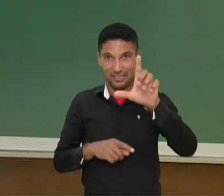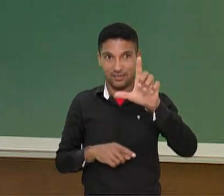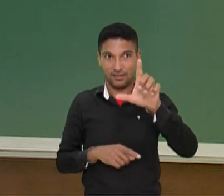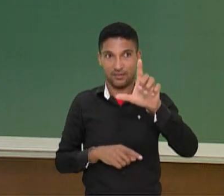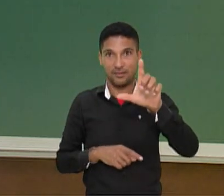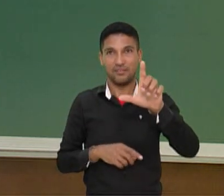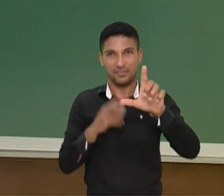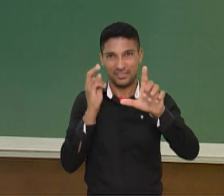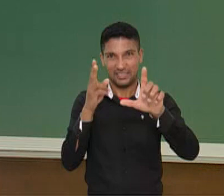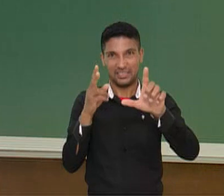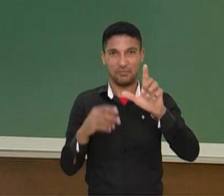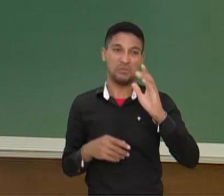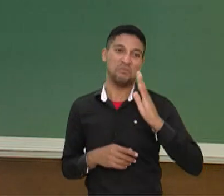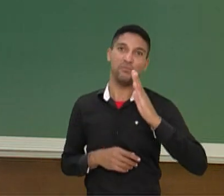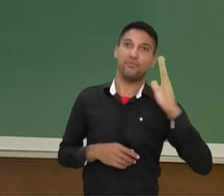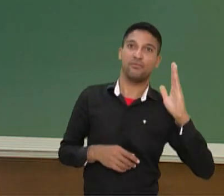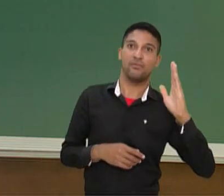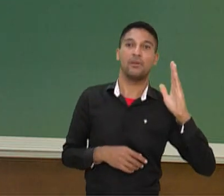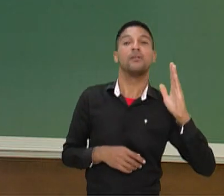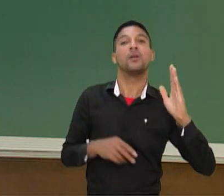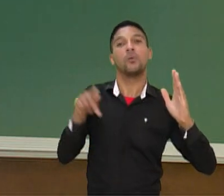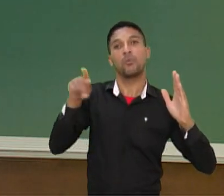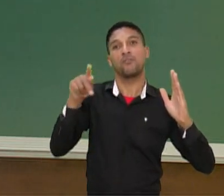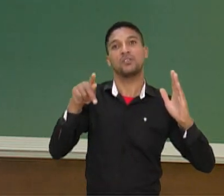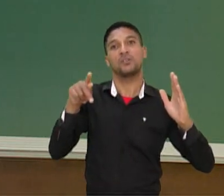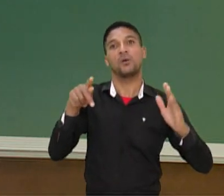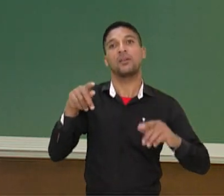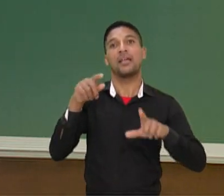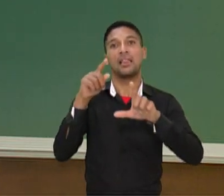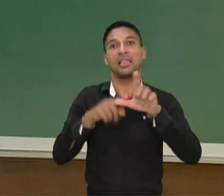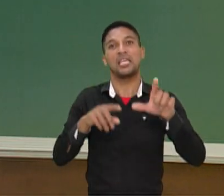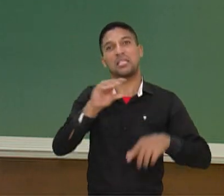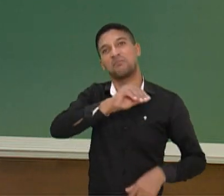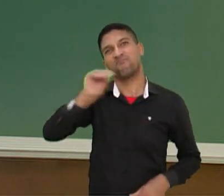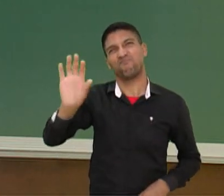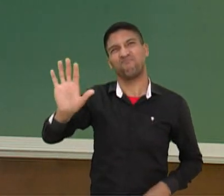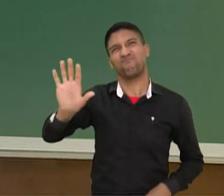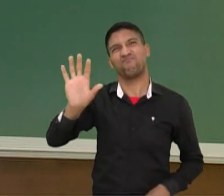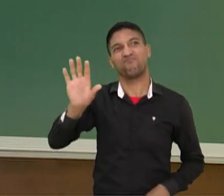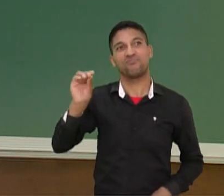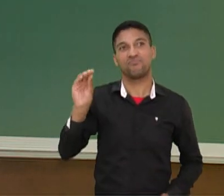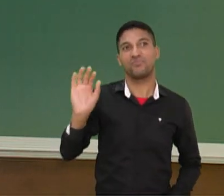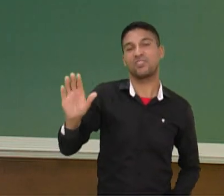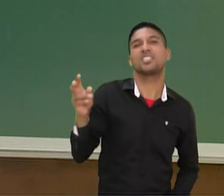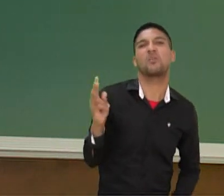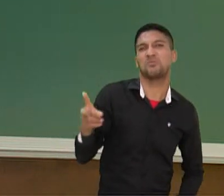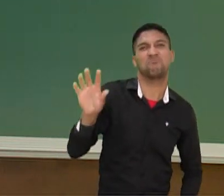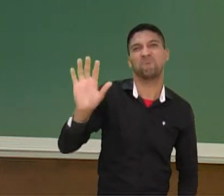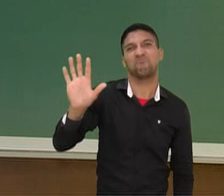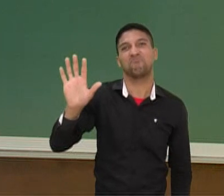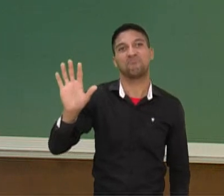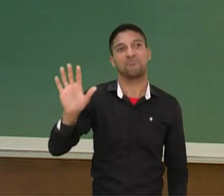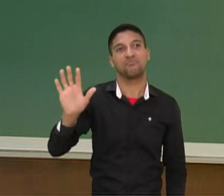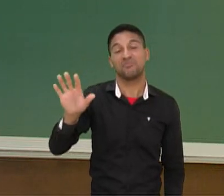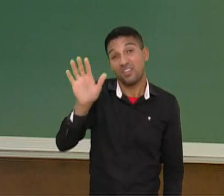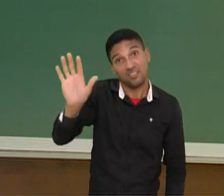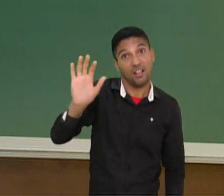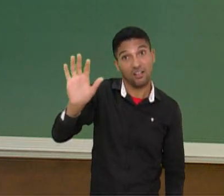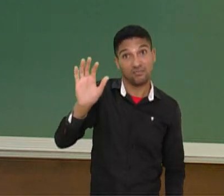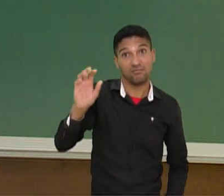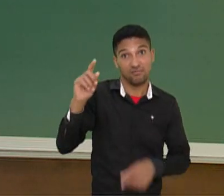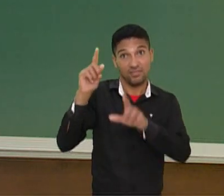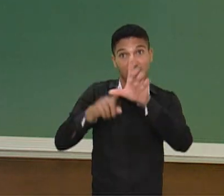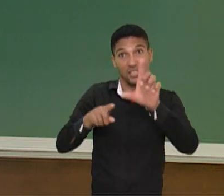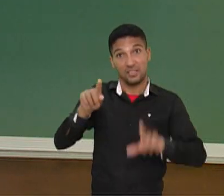letra no primeiro membro, né? Na primeira parte. Eu vou deixar ele bem lá. Ele já estava lá, ó, gente. Deixa ele quieto lá, tá